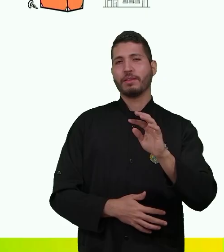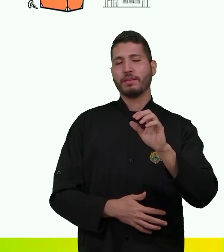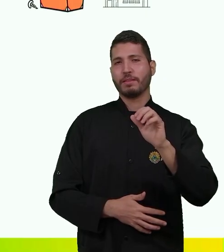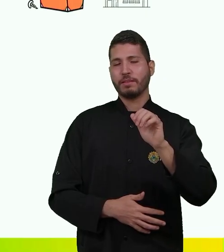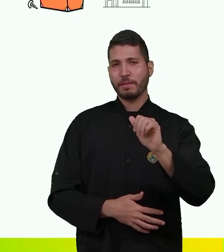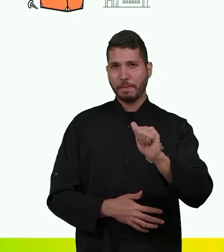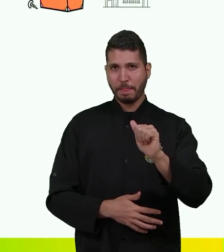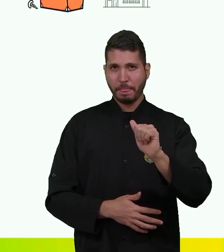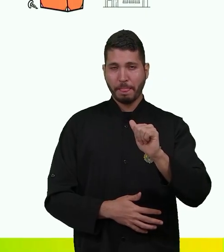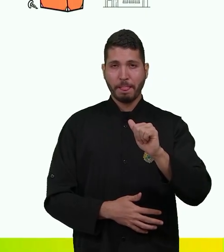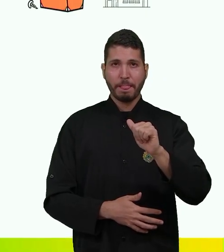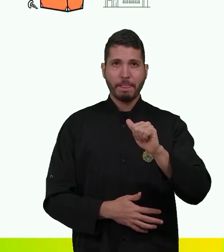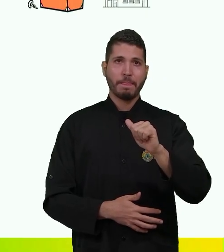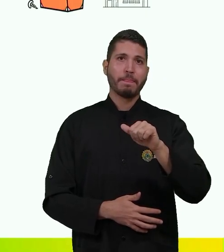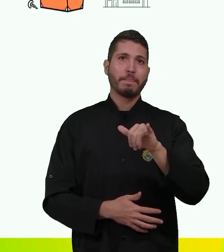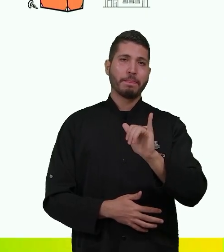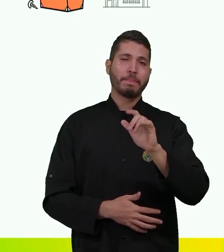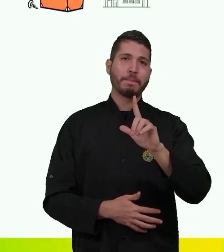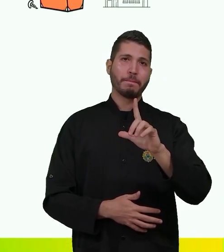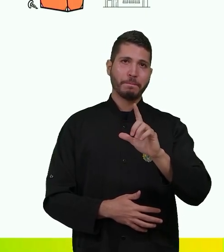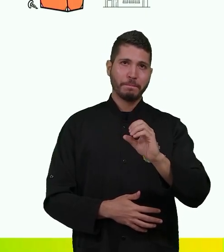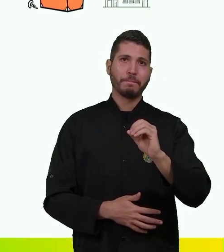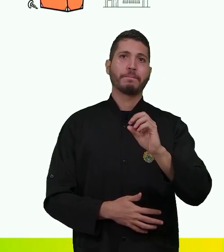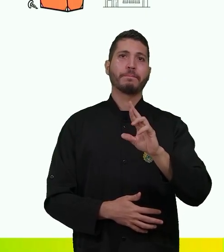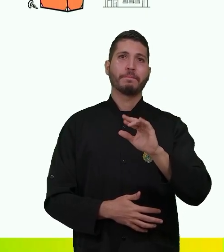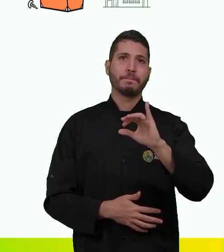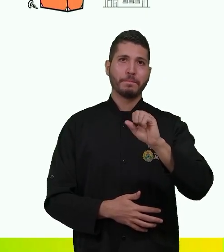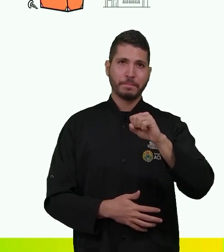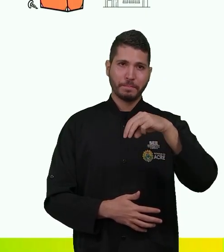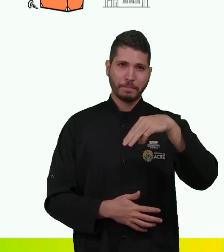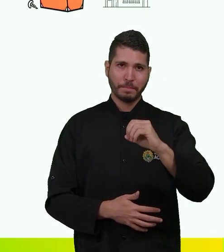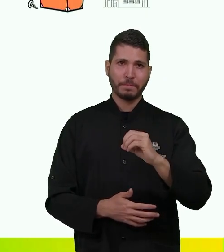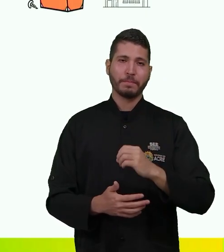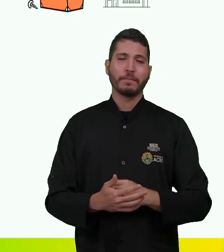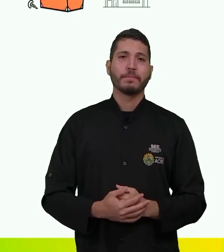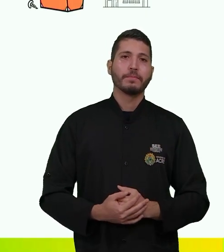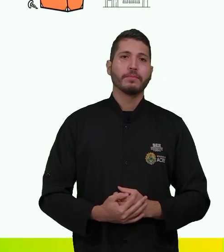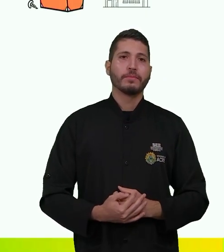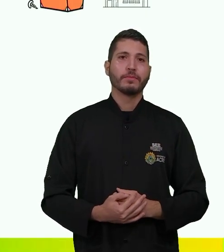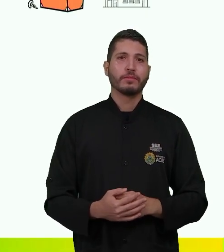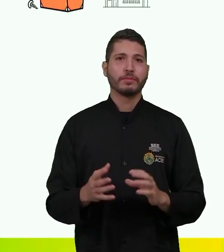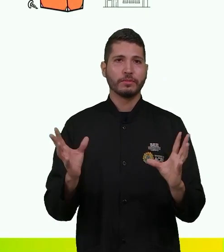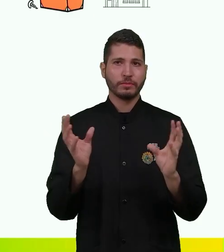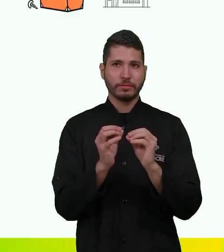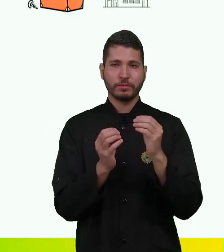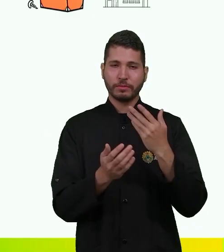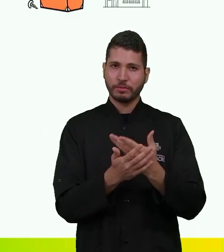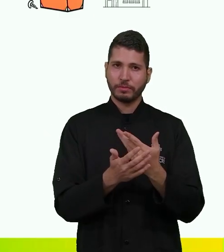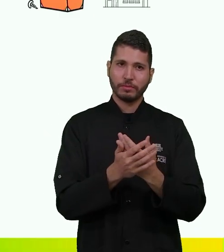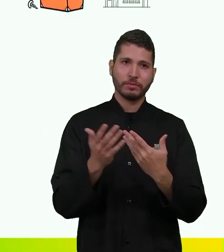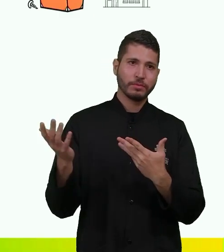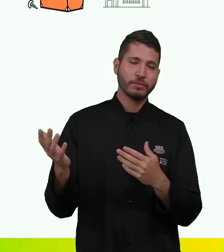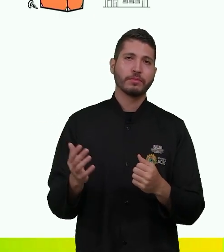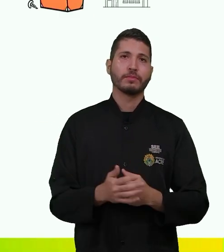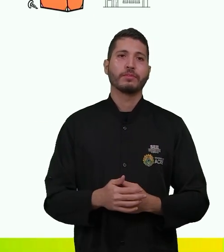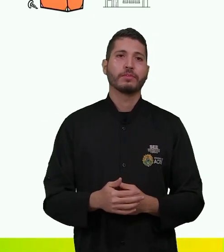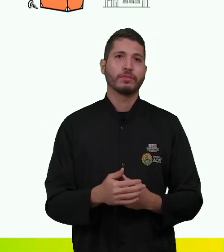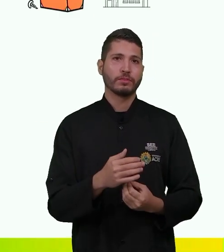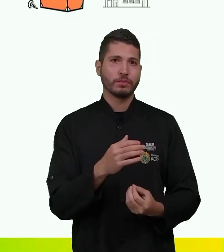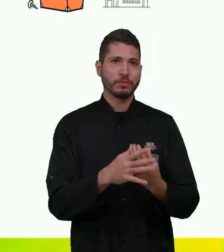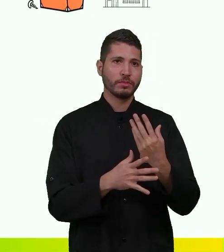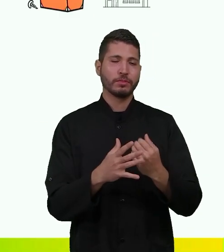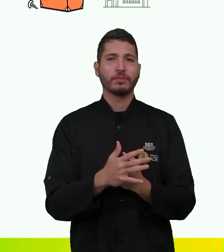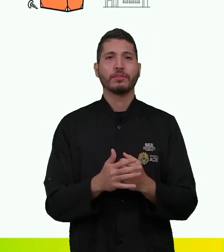resumindo a nossa aula sobre a Revolução Industrial, a primeira e a segunda, nós vimos que surgiu na Inglaterra,